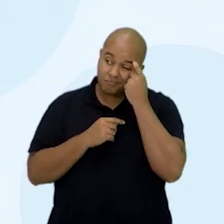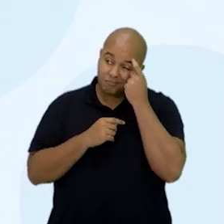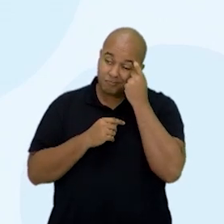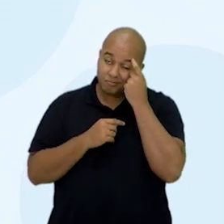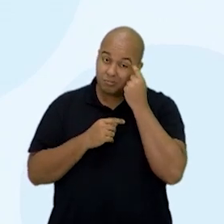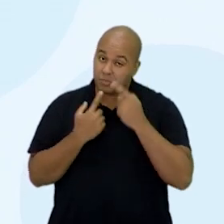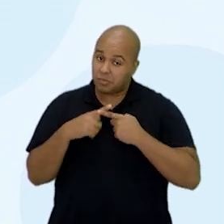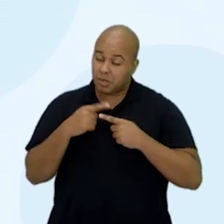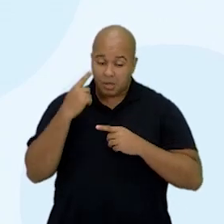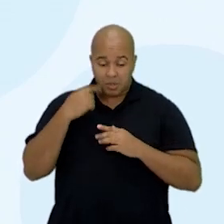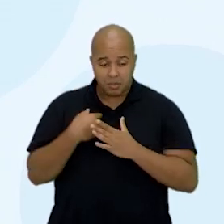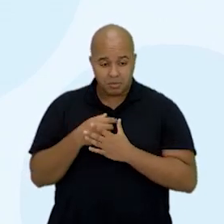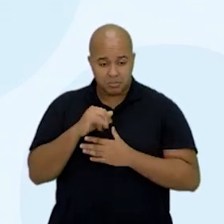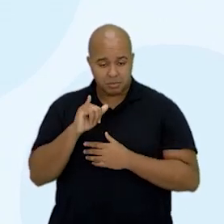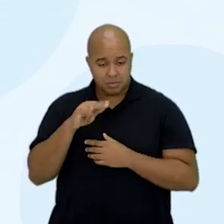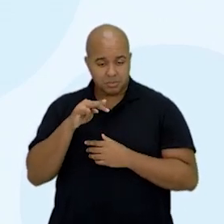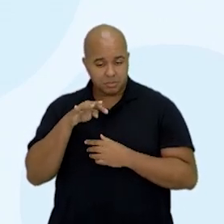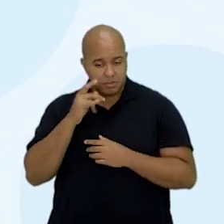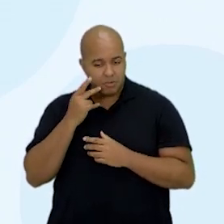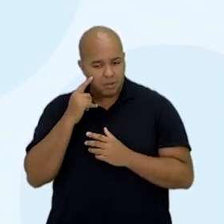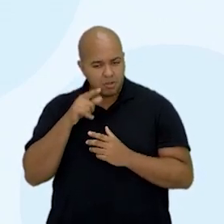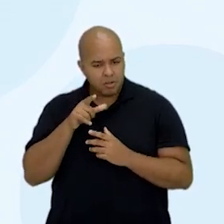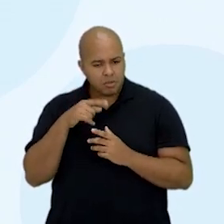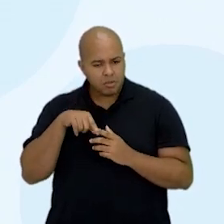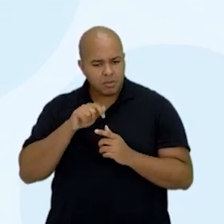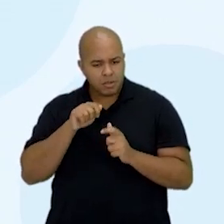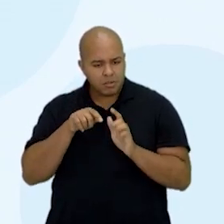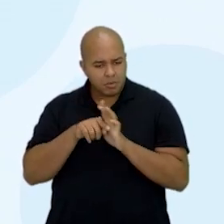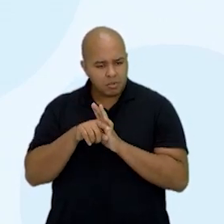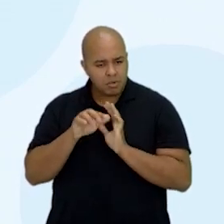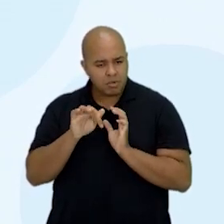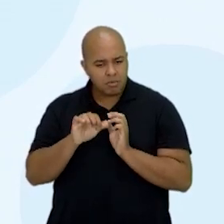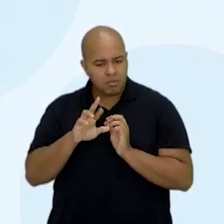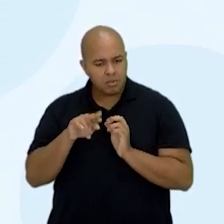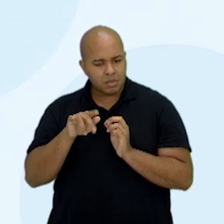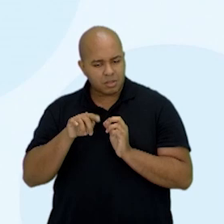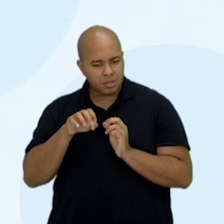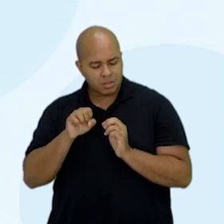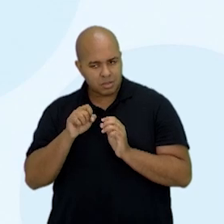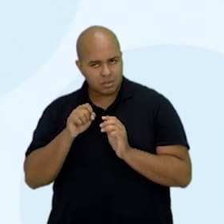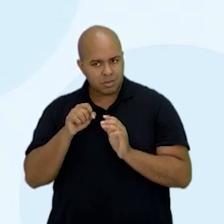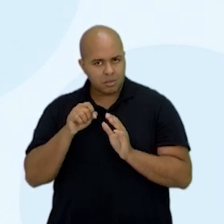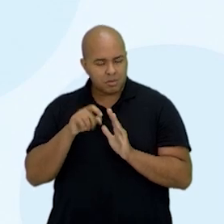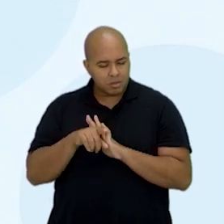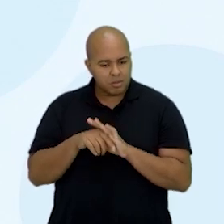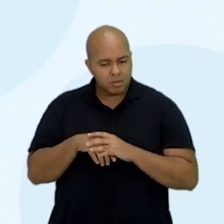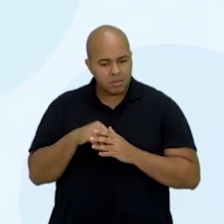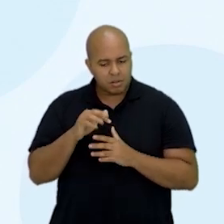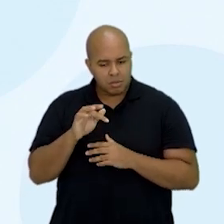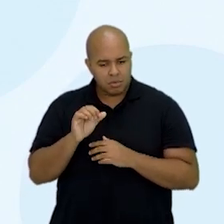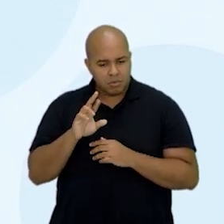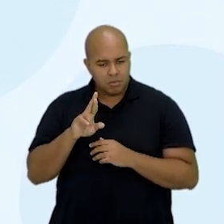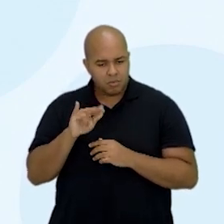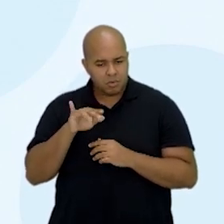porque o interviewer ele fala assim ó We Are Going The Question